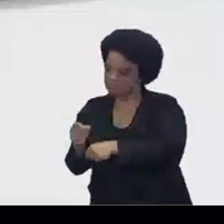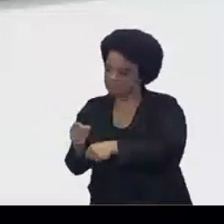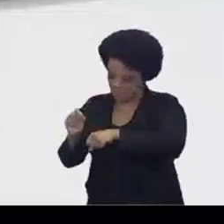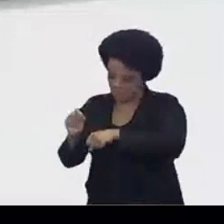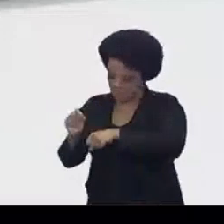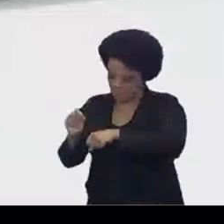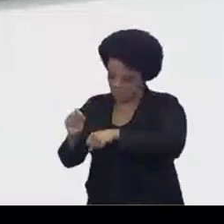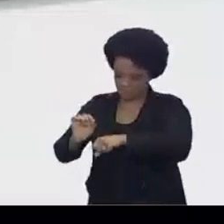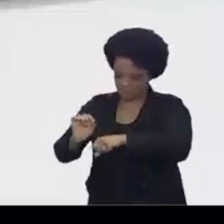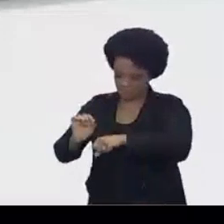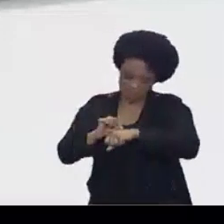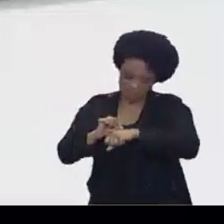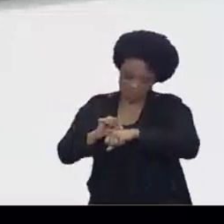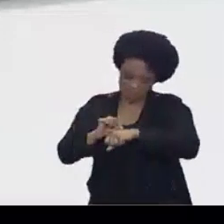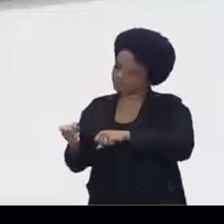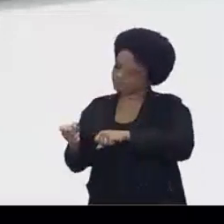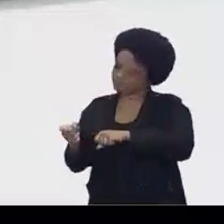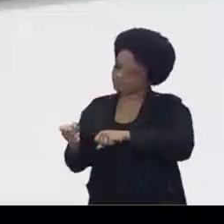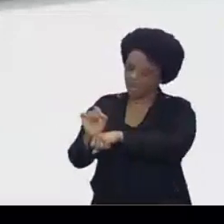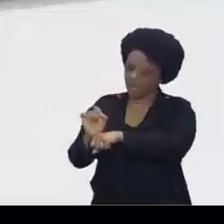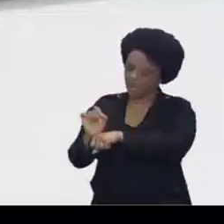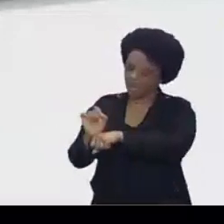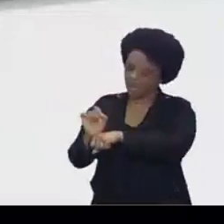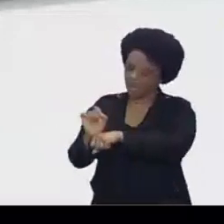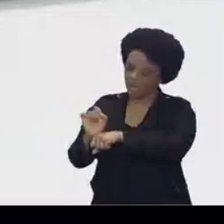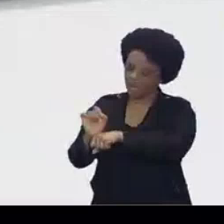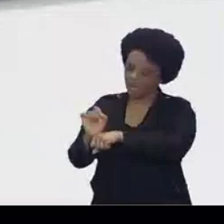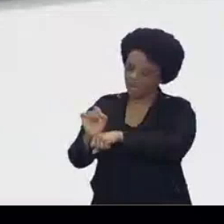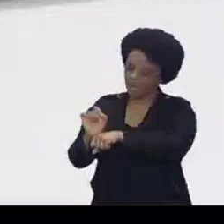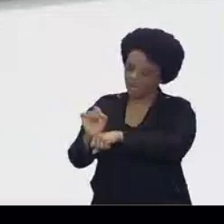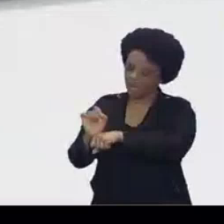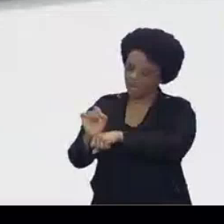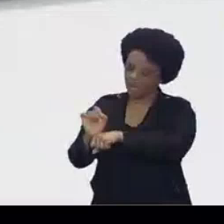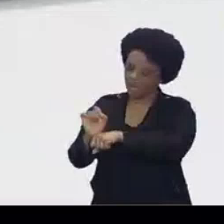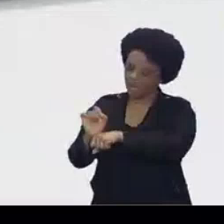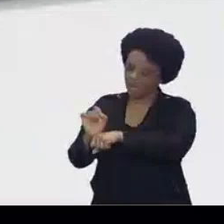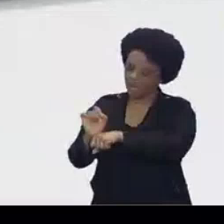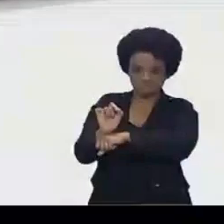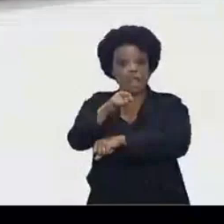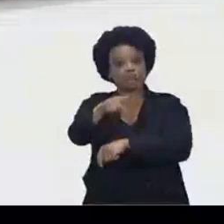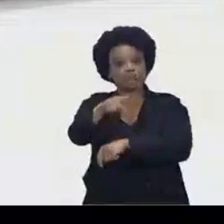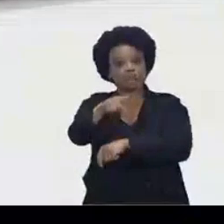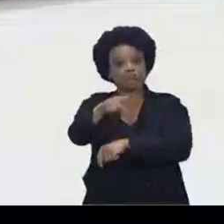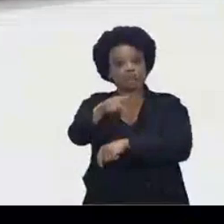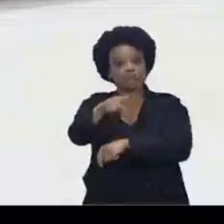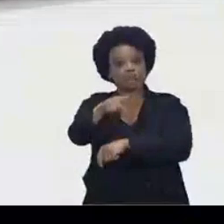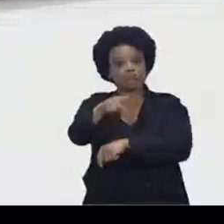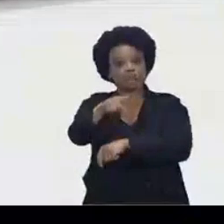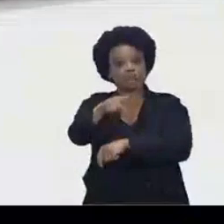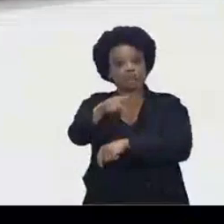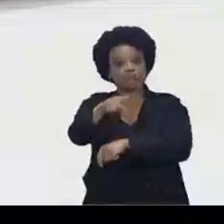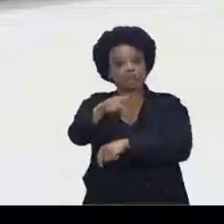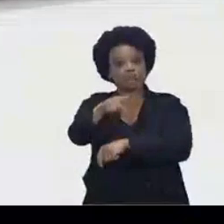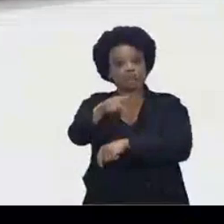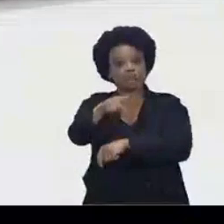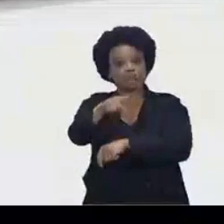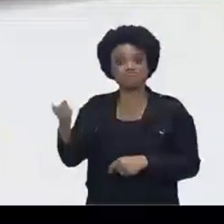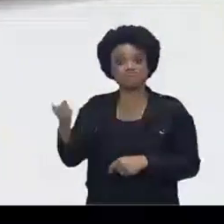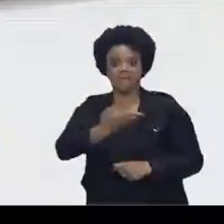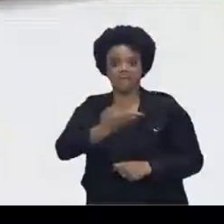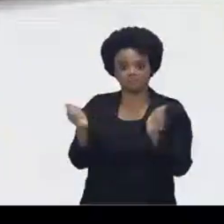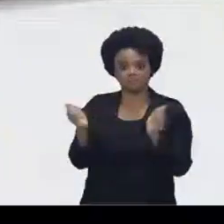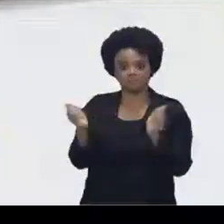Um outro detalhe que pode ocorrer aqui no momento que você for traçar os gráficos, principalmente, pode ser que esse primeiro